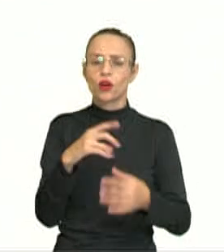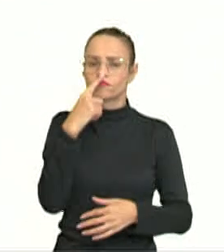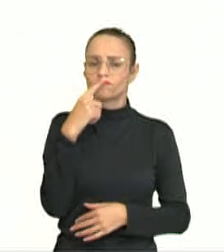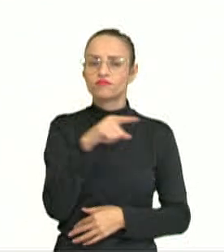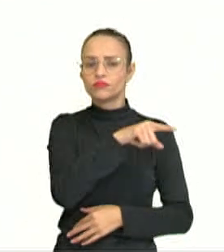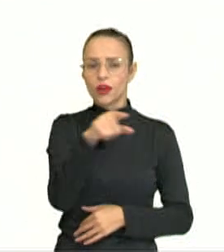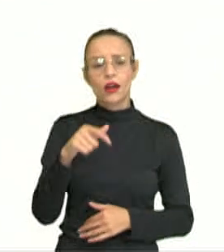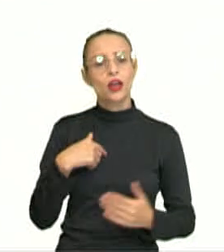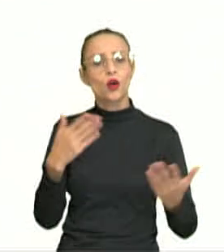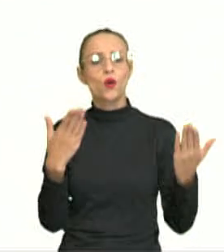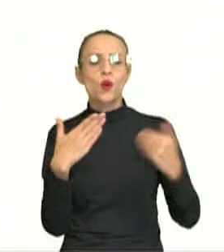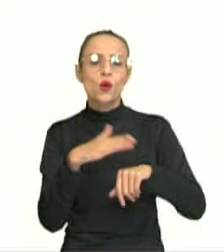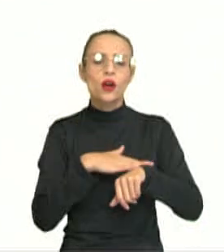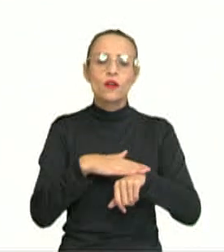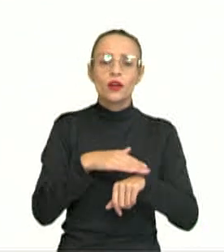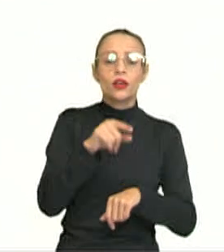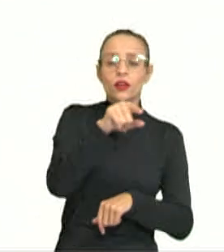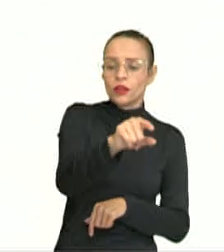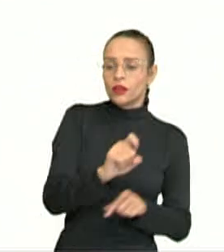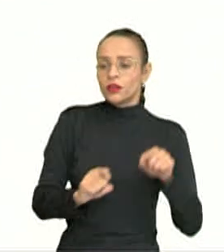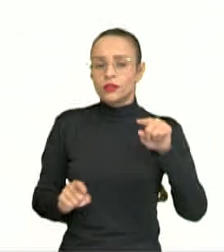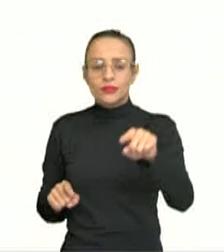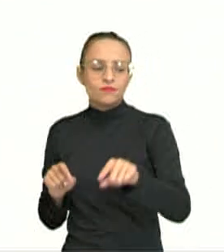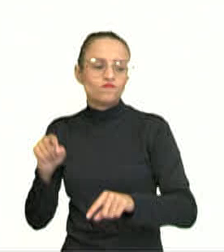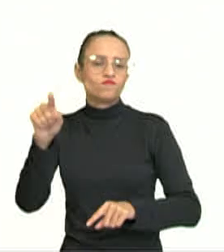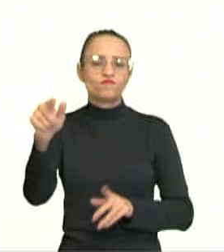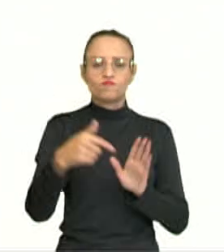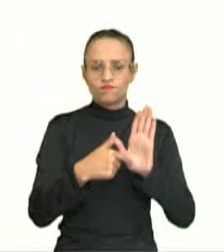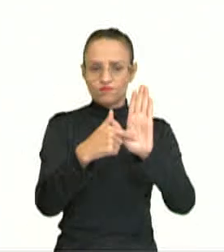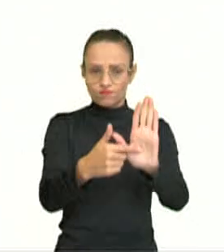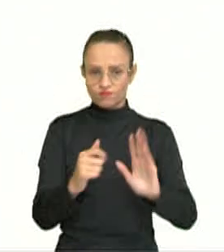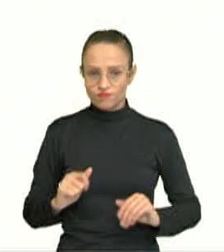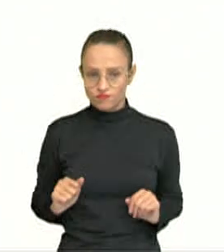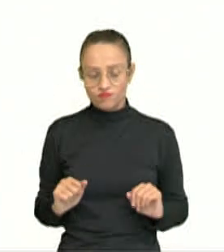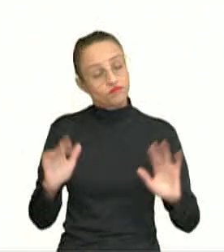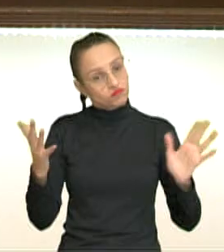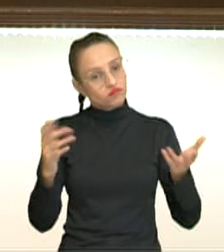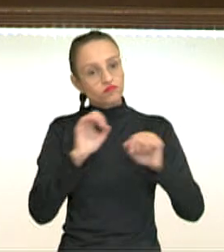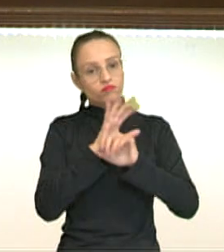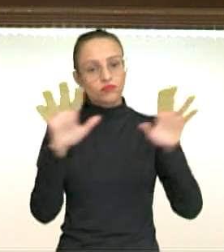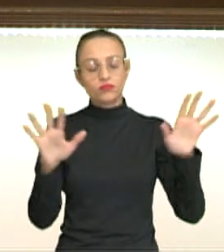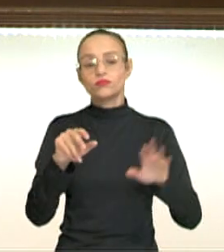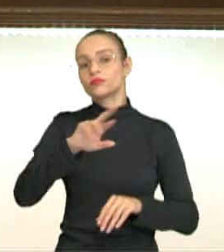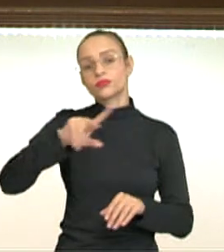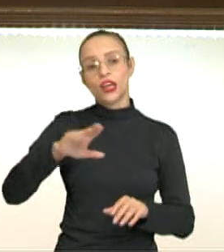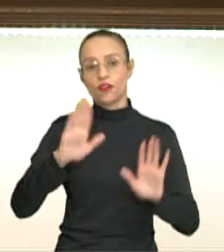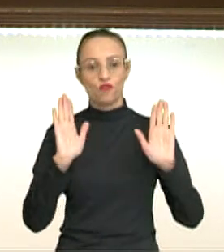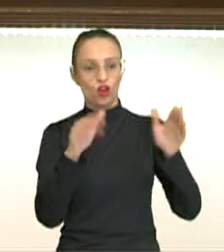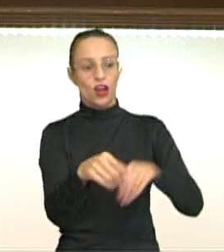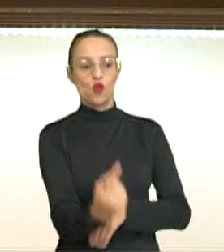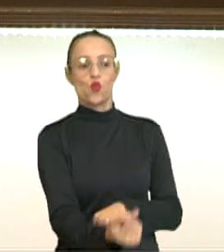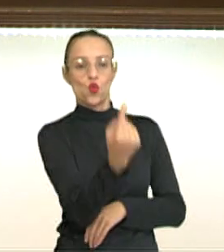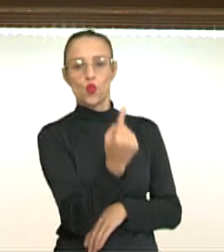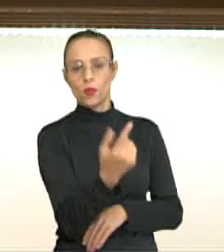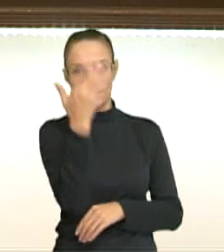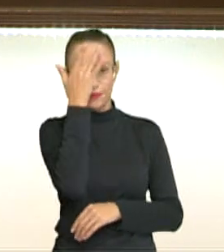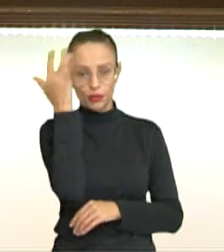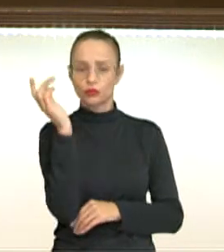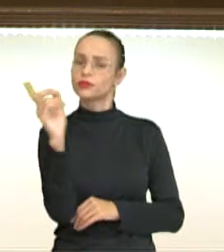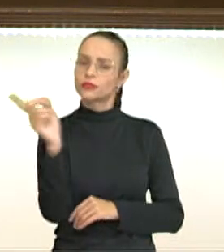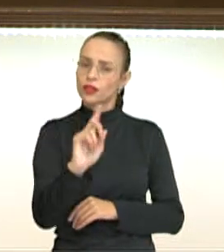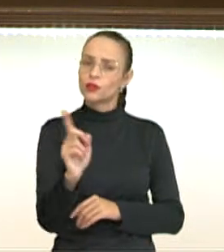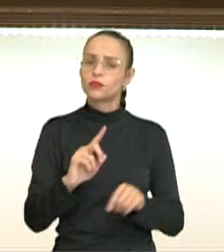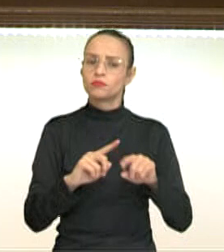e eu conversaria com você ali durante a minha apresentação. Claro, você não vai focar numa pessoa só, mas você